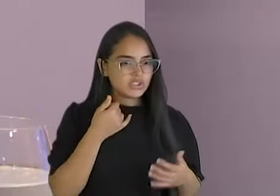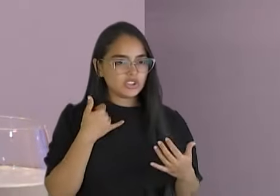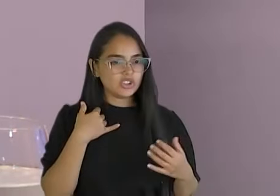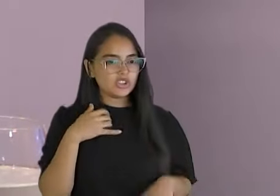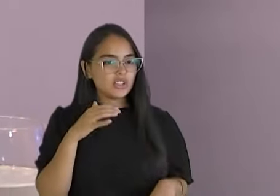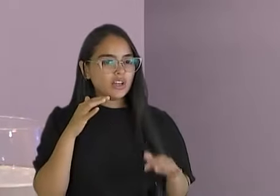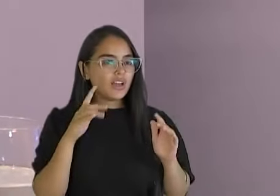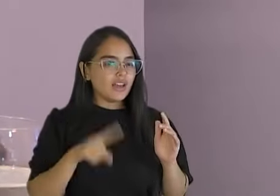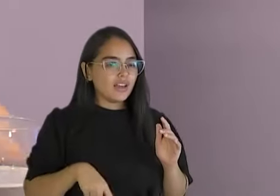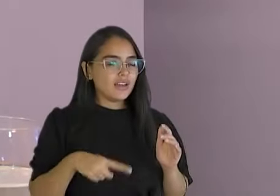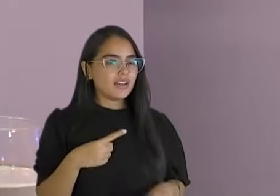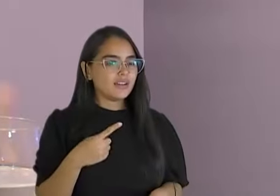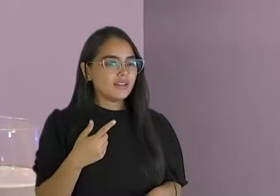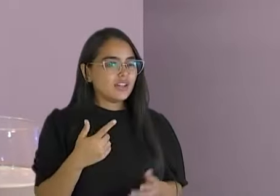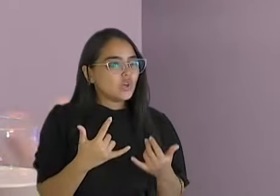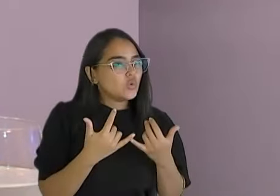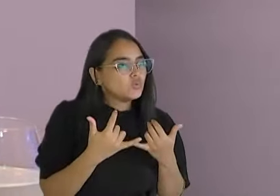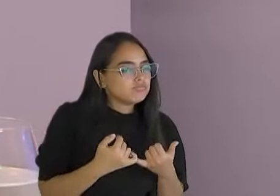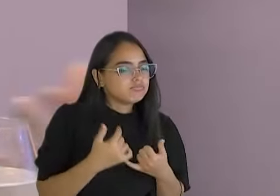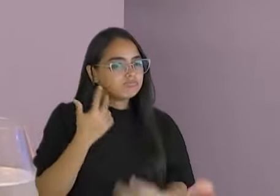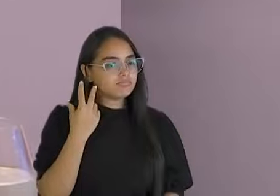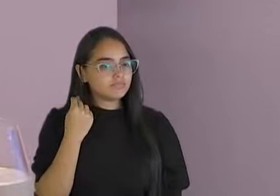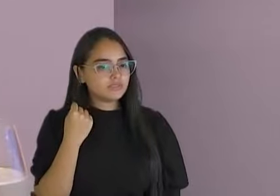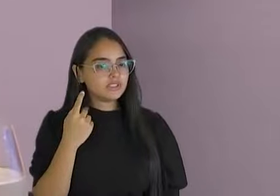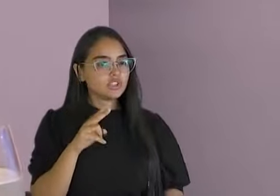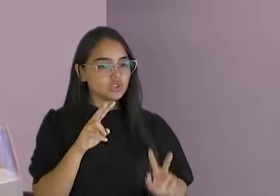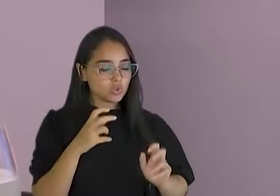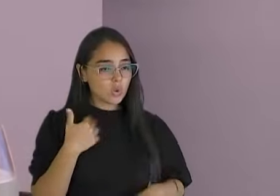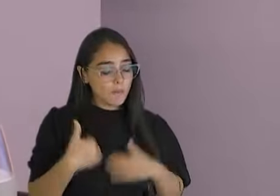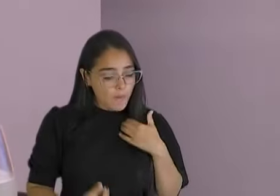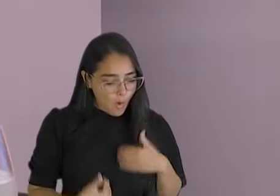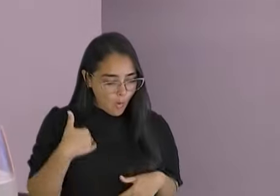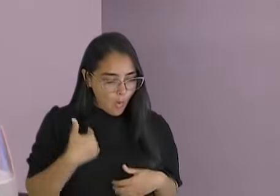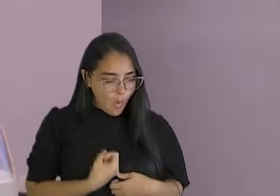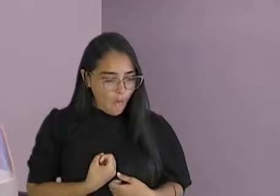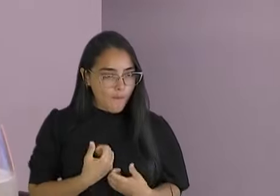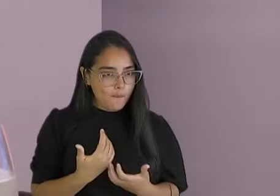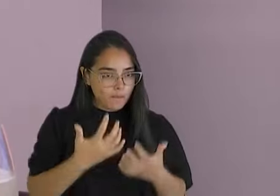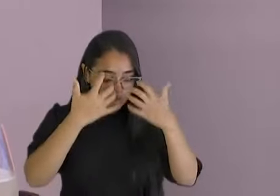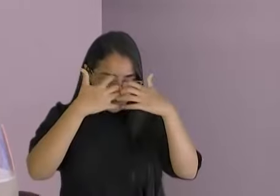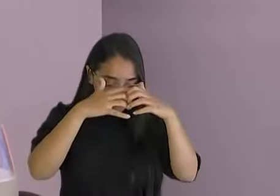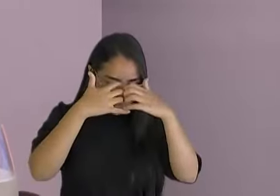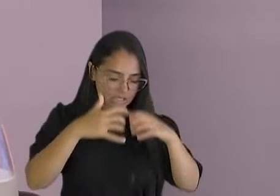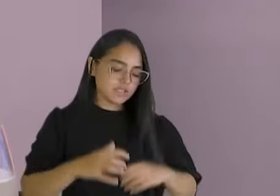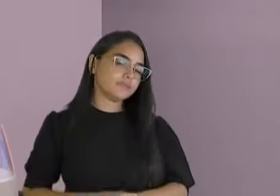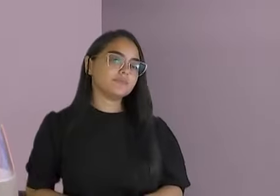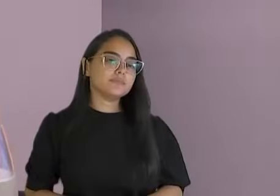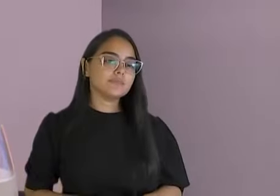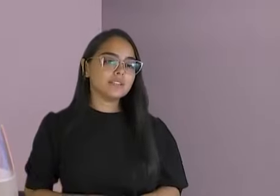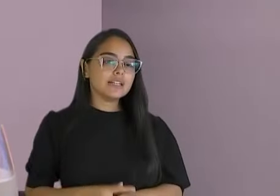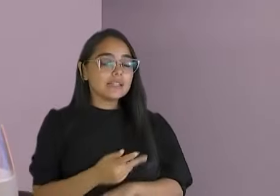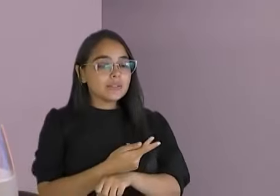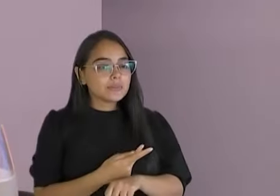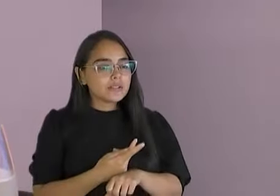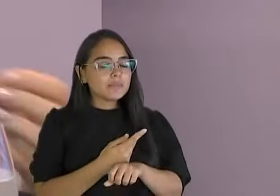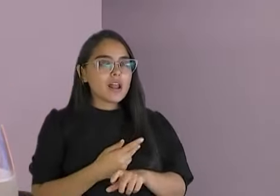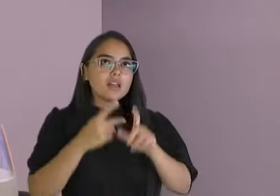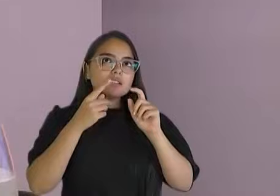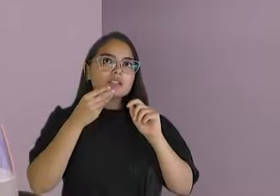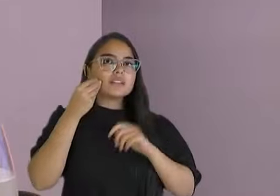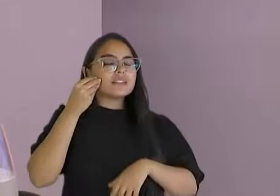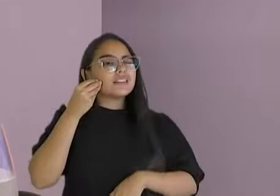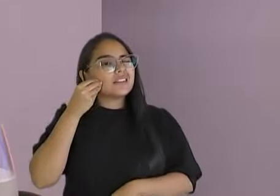tô jogando muito, pegou meu celular e eu fico ali sentindo realmente questões físicas, né? Ou psíquicas. E aí, quando eu busco aliviar